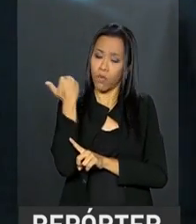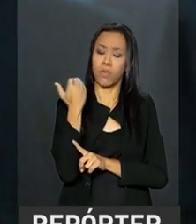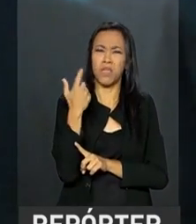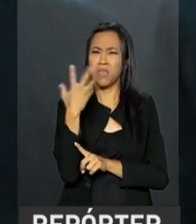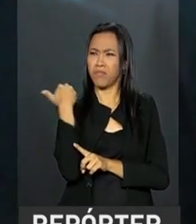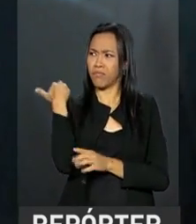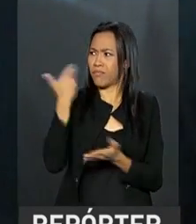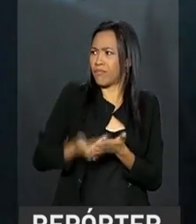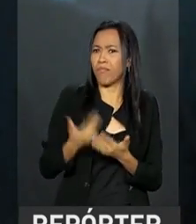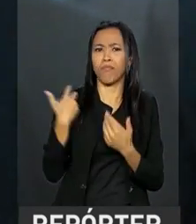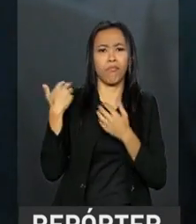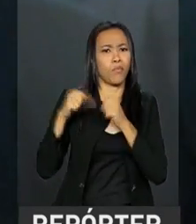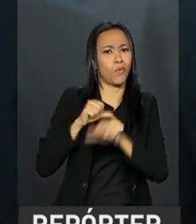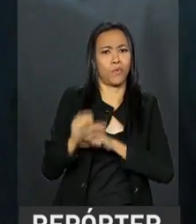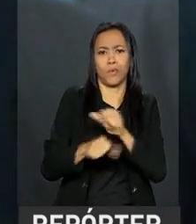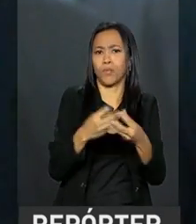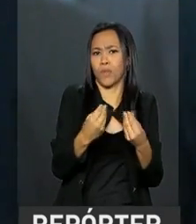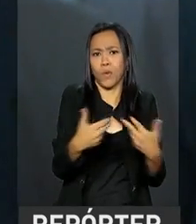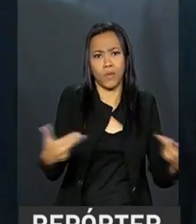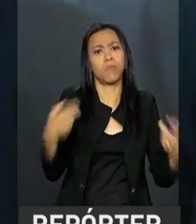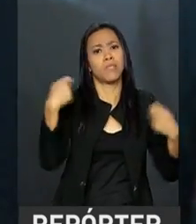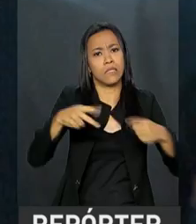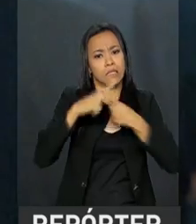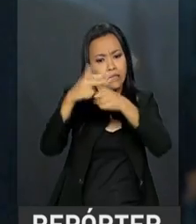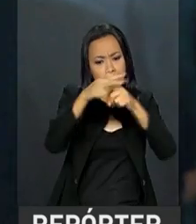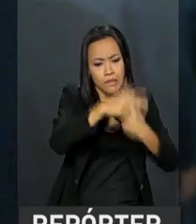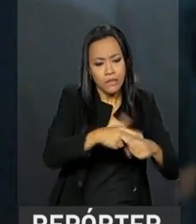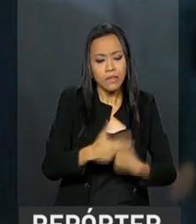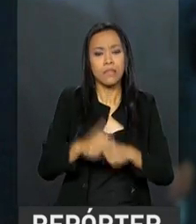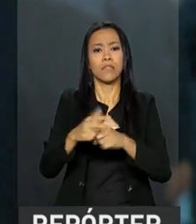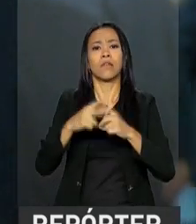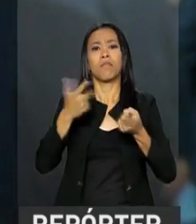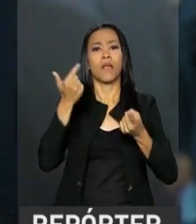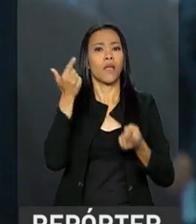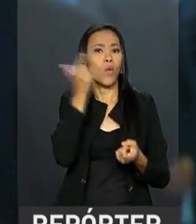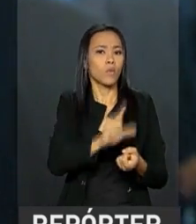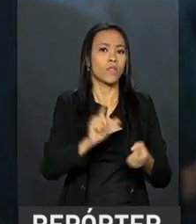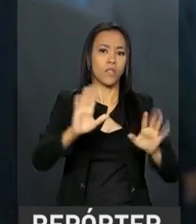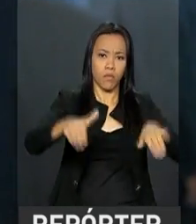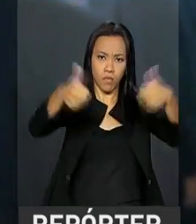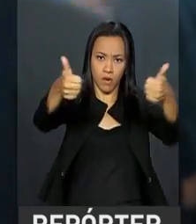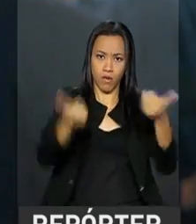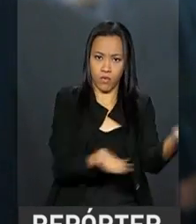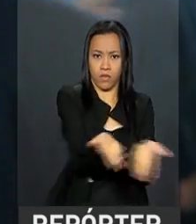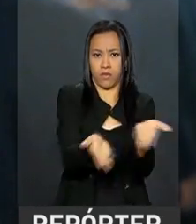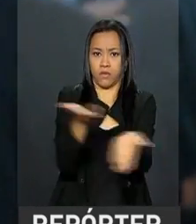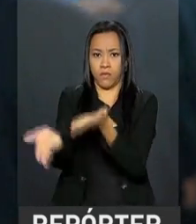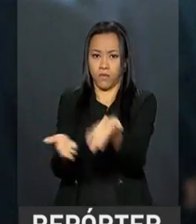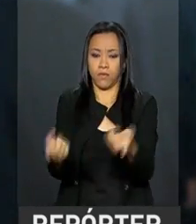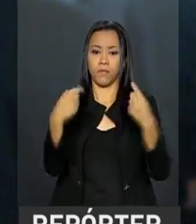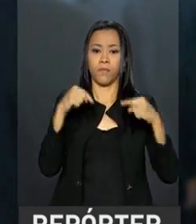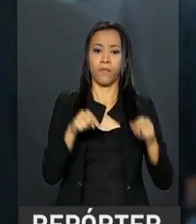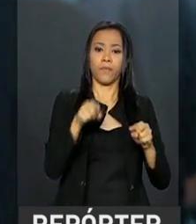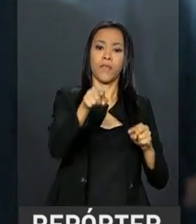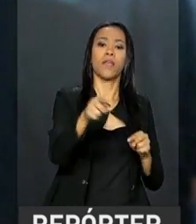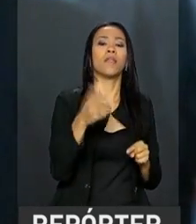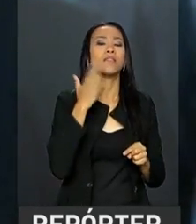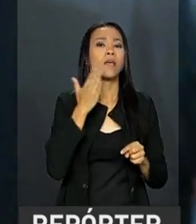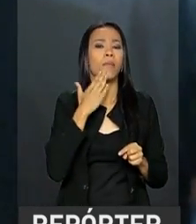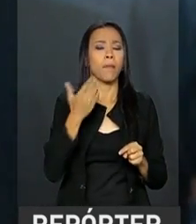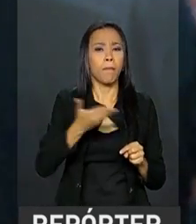a modernização do setor para que possa atender o mercado. Nós temos um modelo que prevê um mecanismo